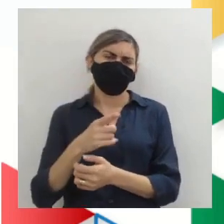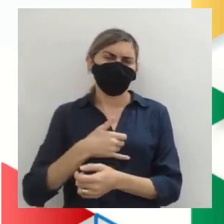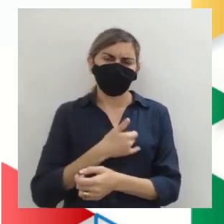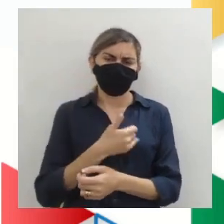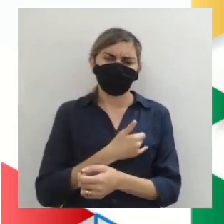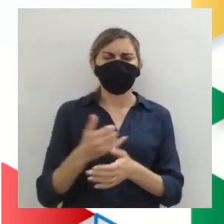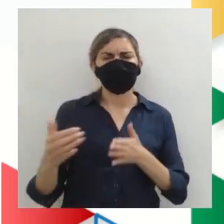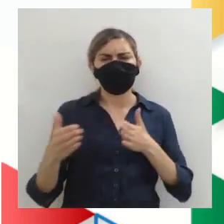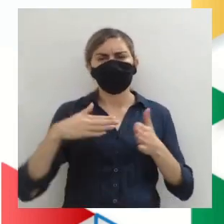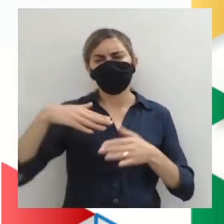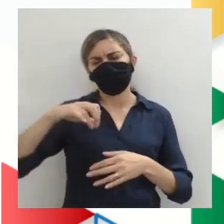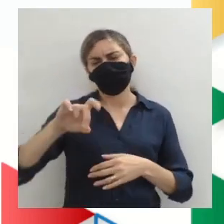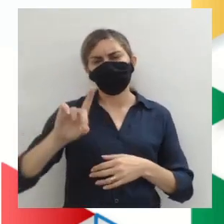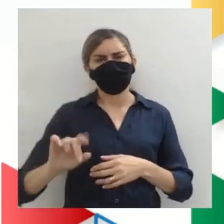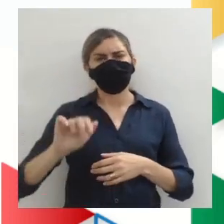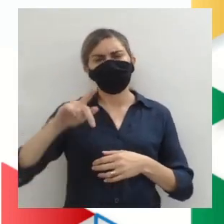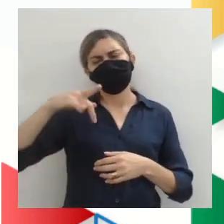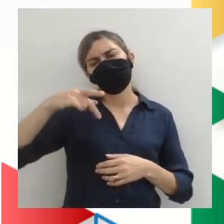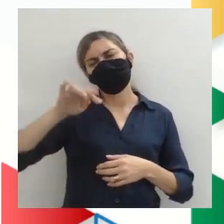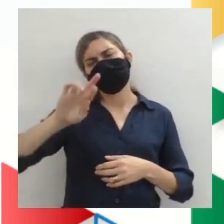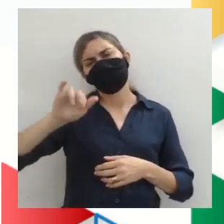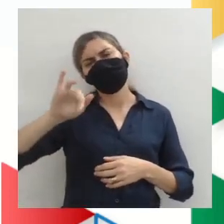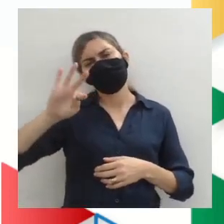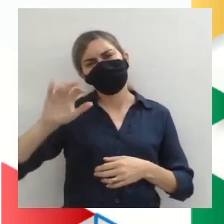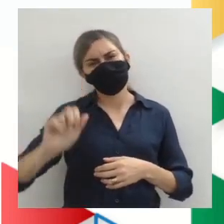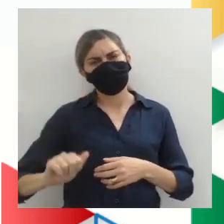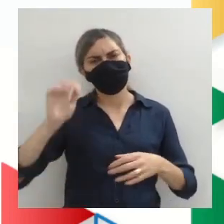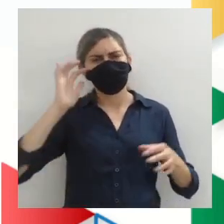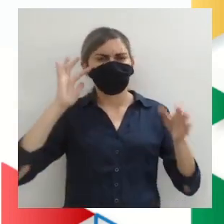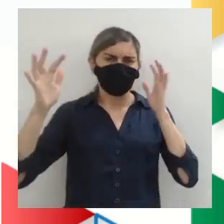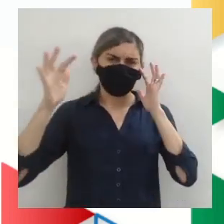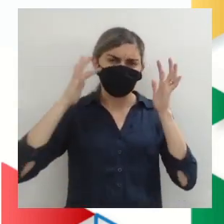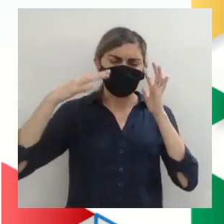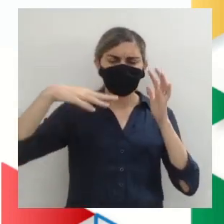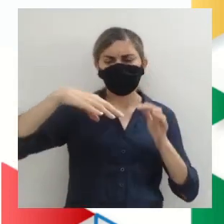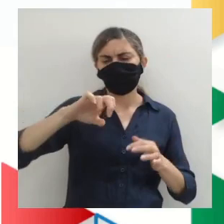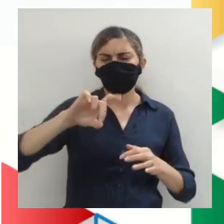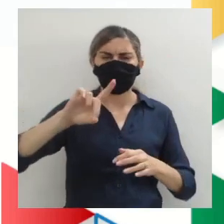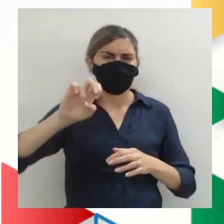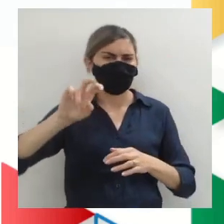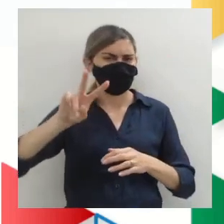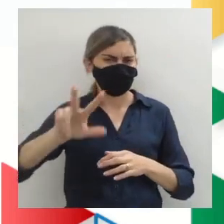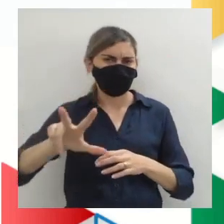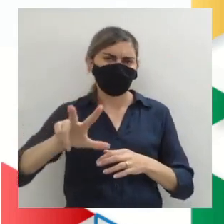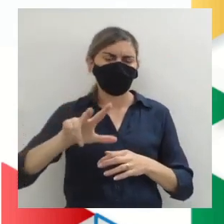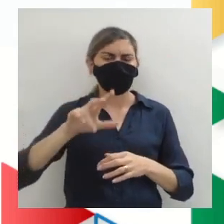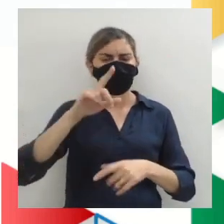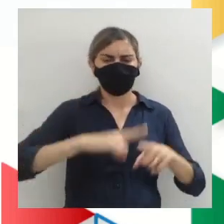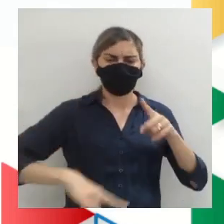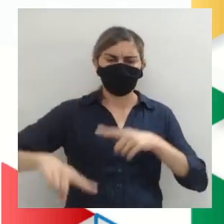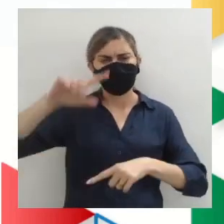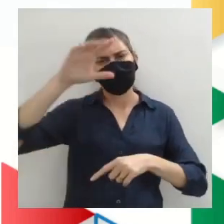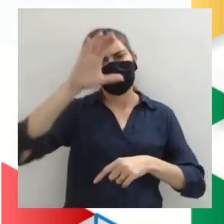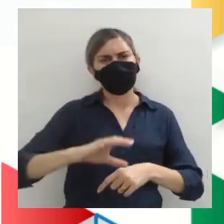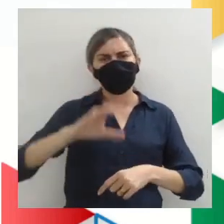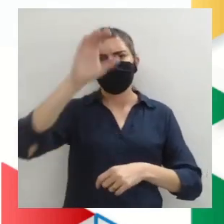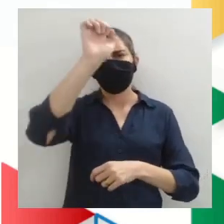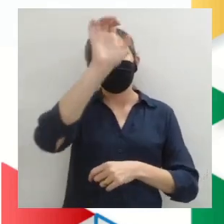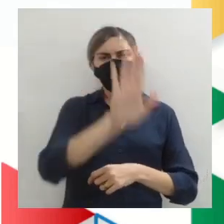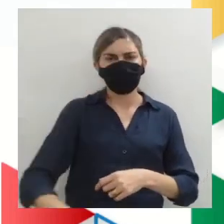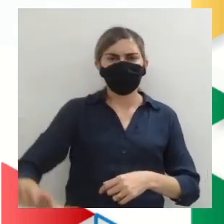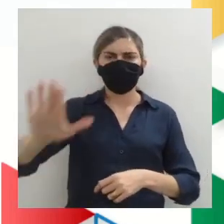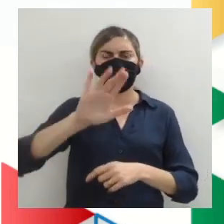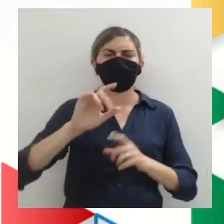Idade Média, a patrística, a filosofia medieval, o domínio católico sobre a Europa.